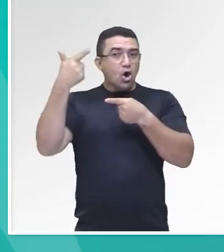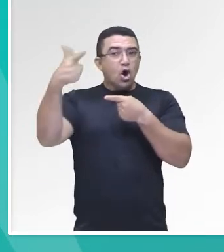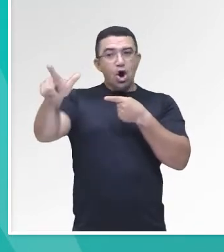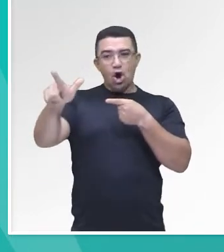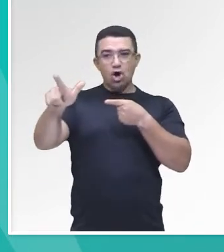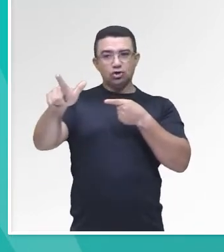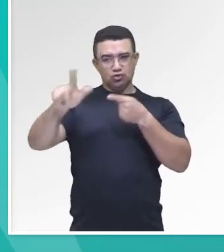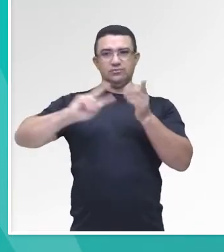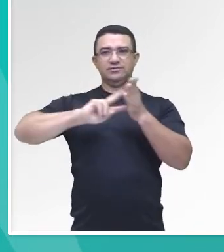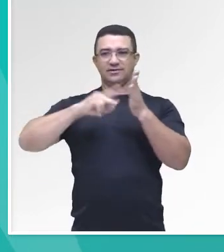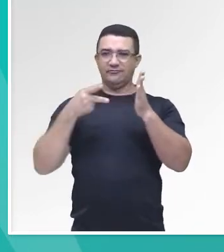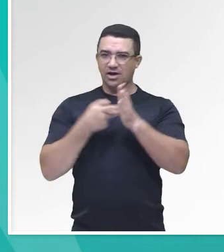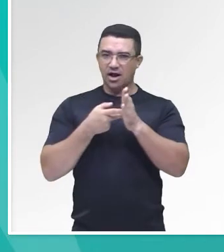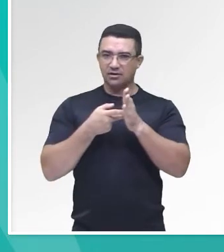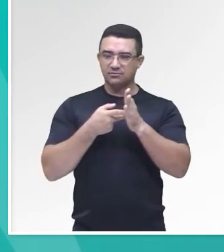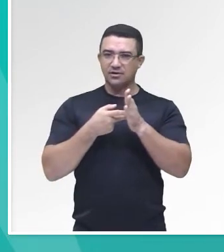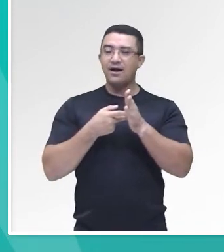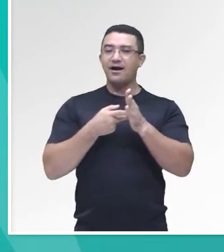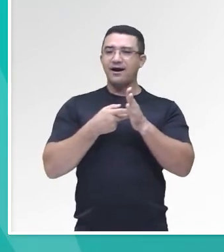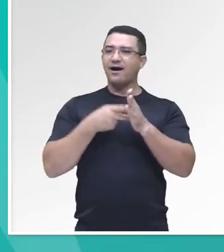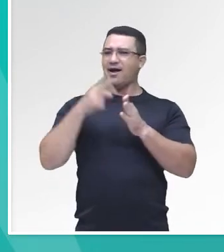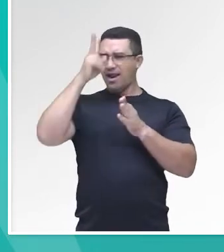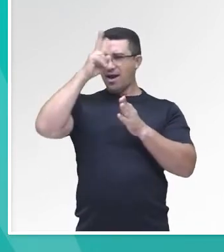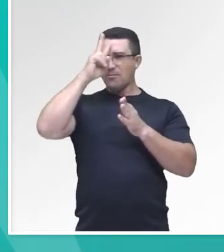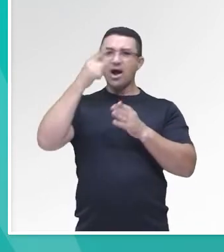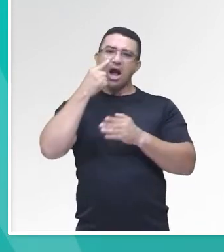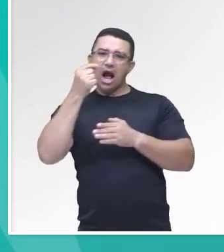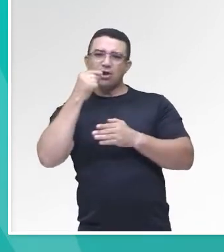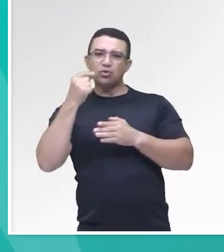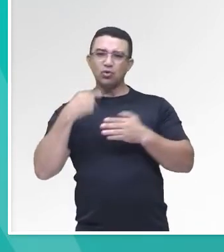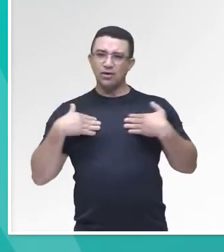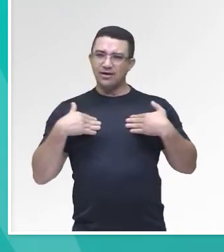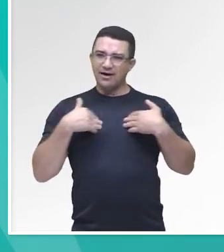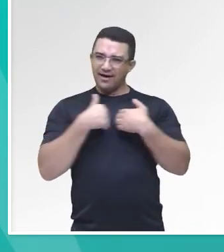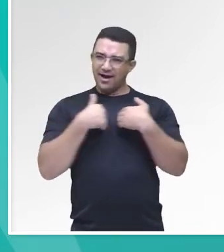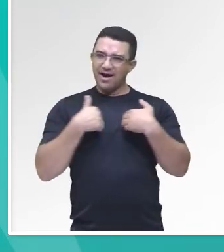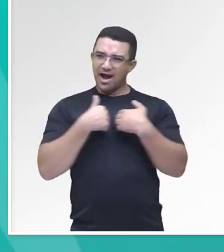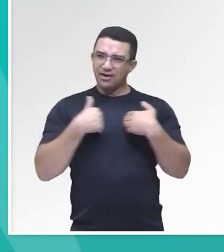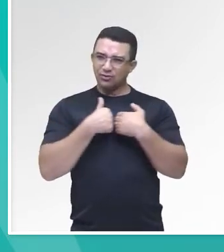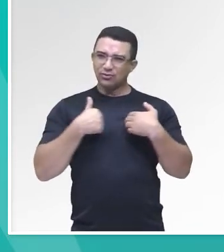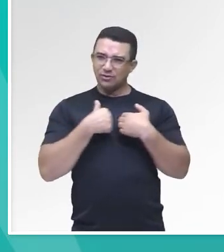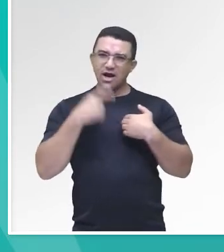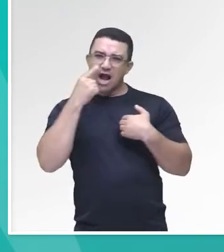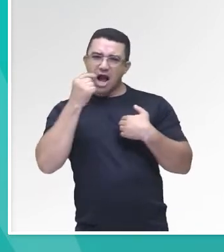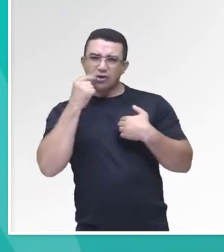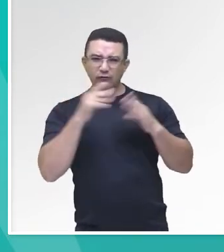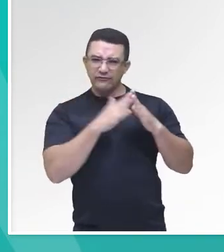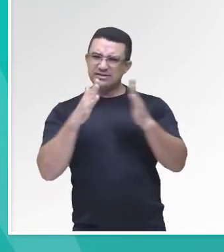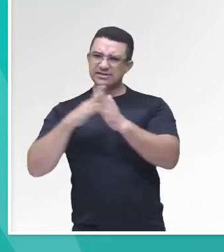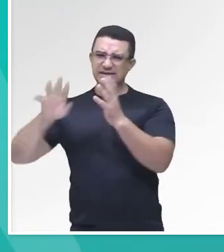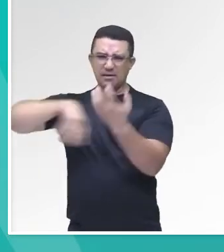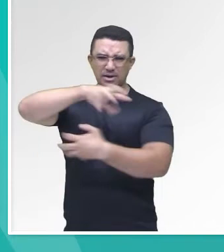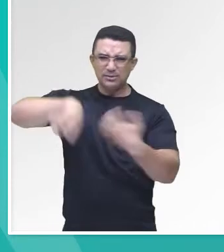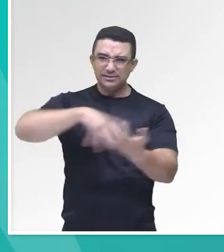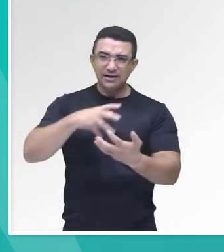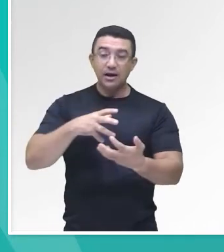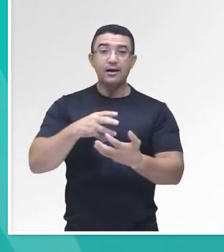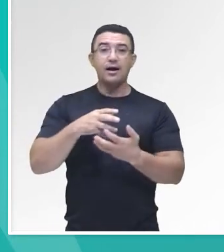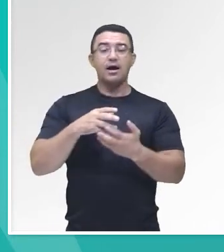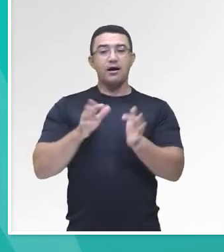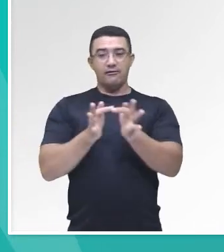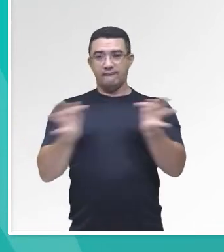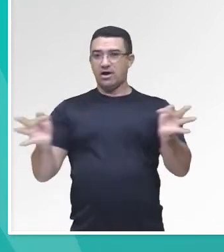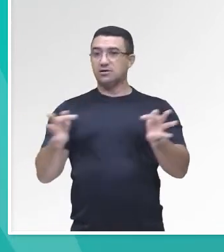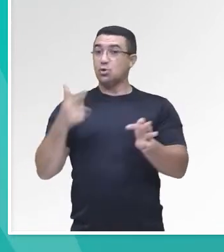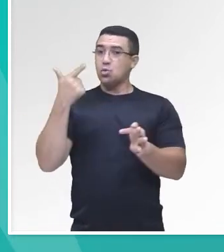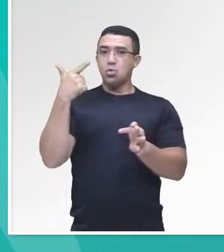animal em si, é o sentido real da palavra. Aqui já é outro sentido. Estão